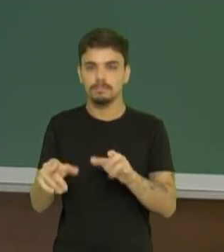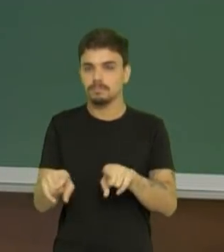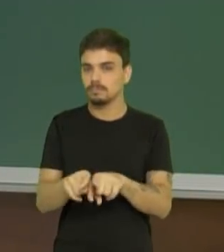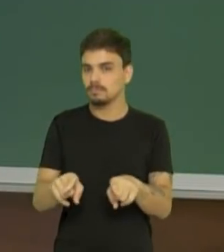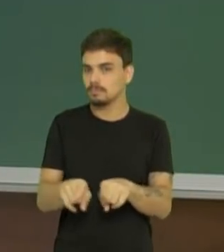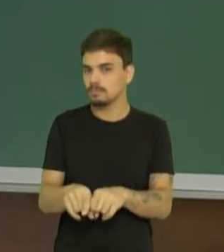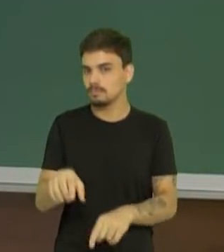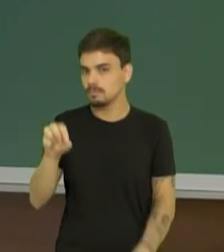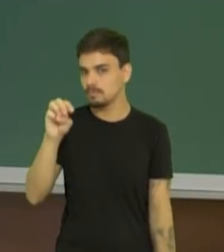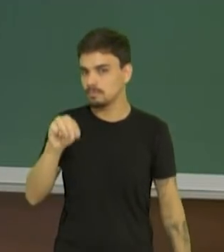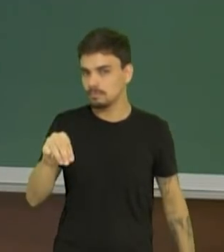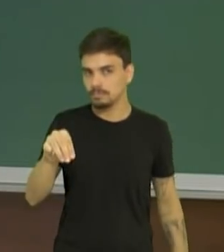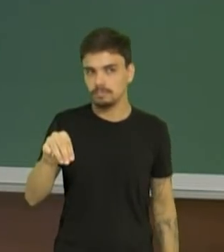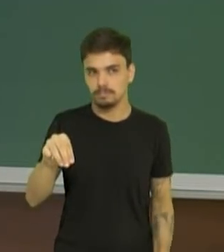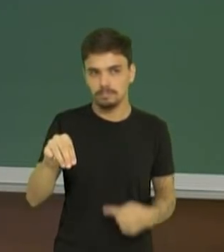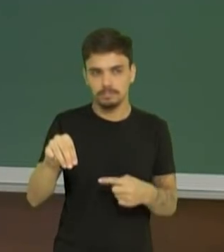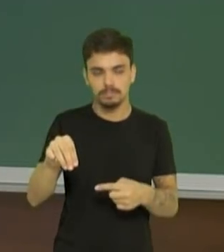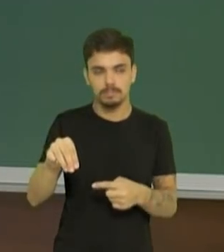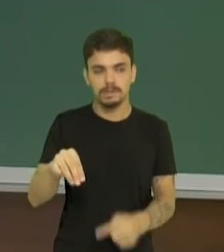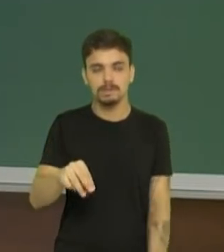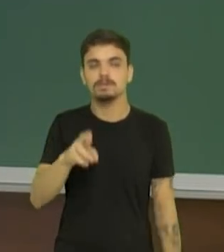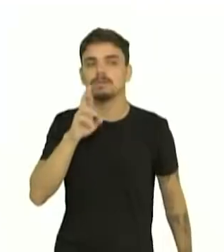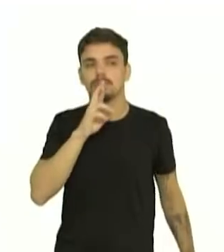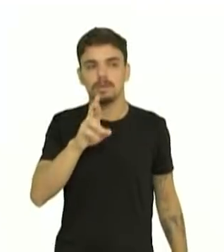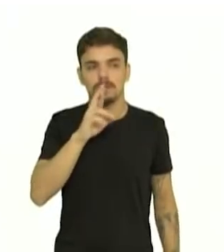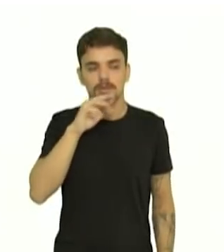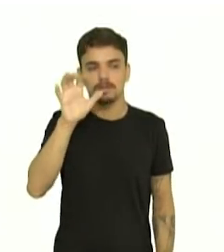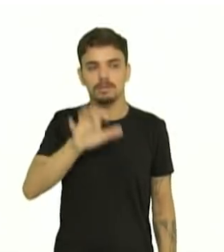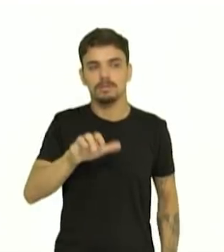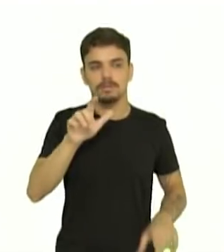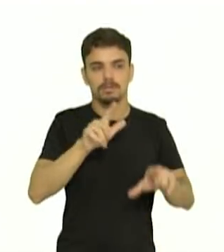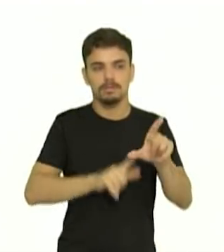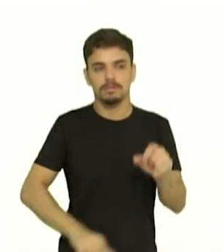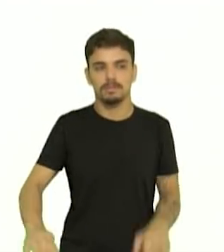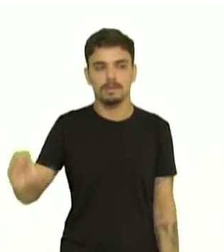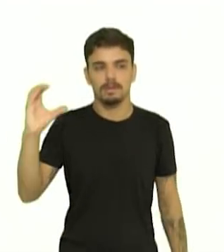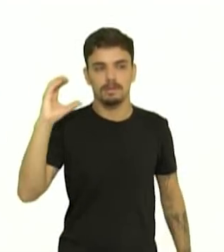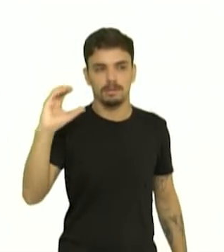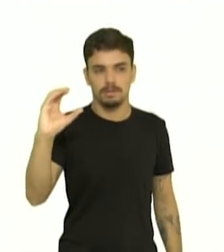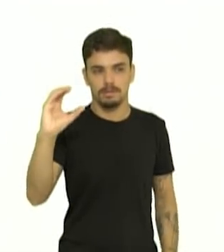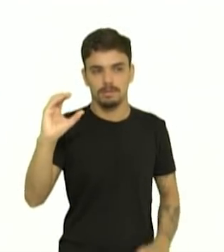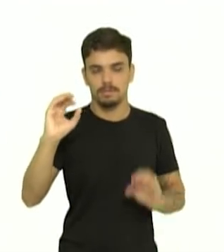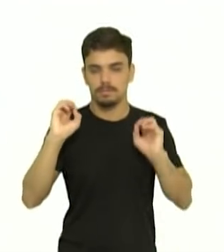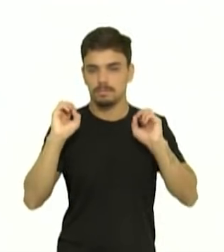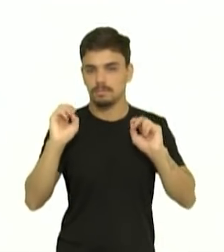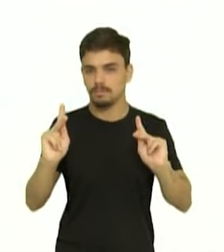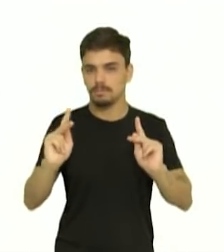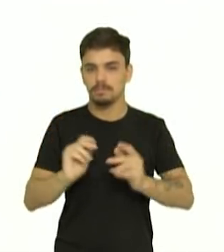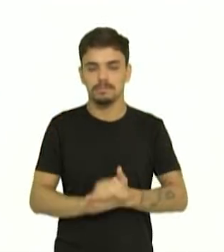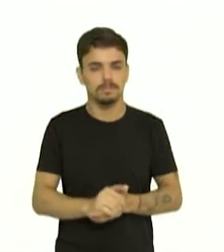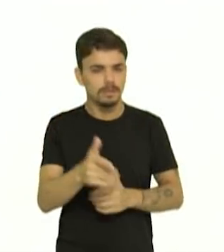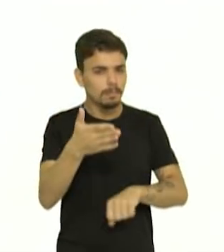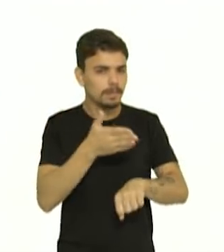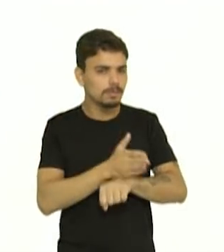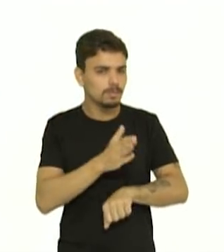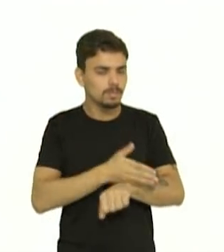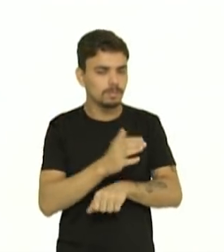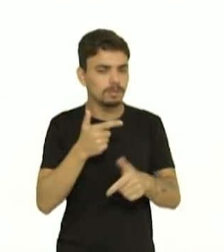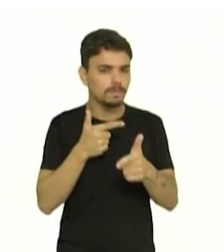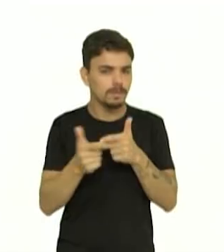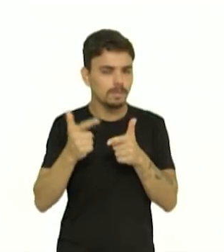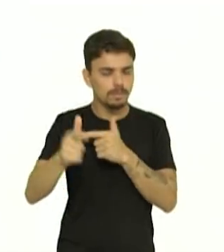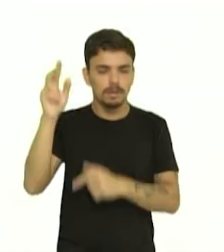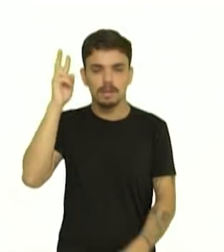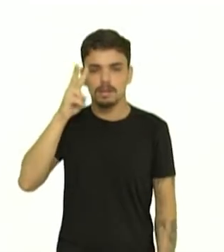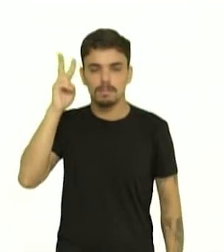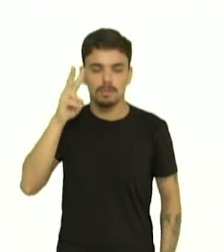conjunto M, tá? Então, a alternativa de resposta, letra C. Treinou a sua divisão? Relembrou